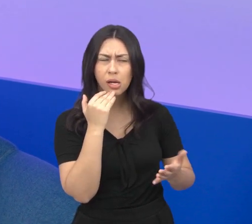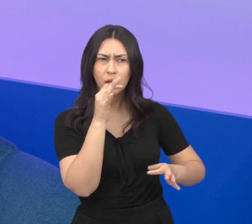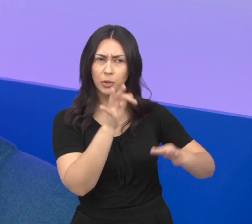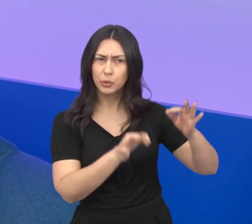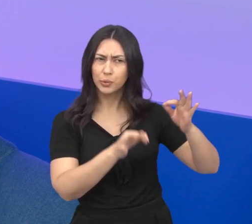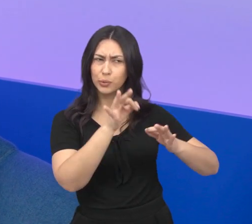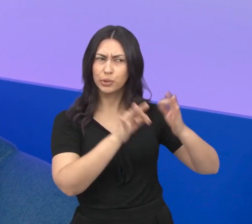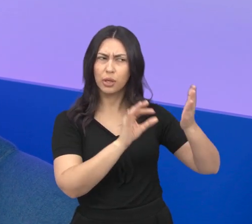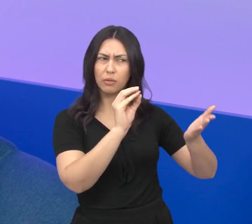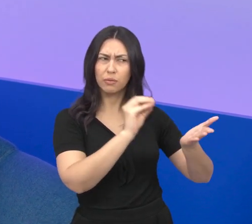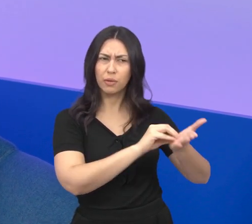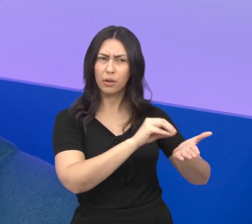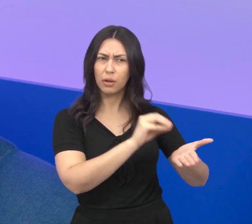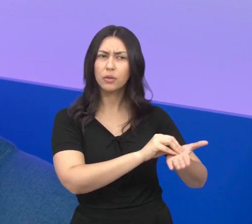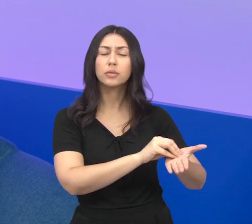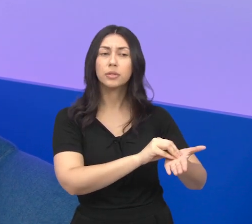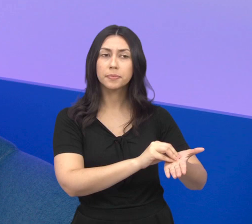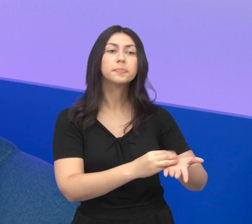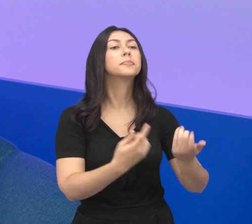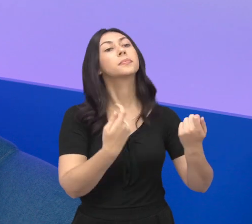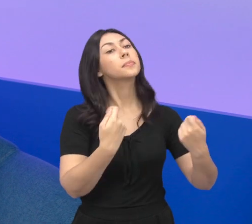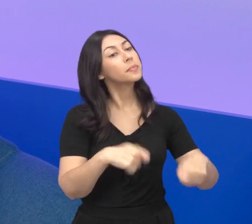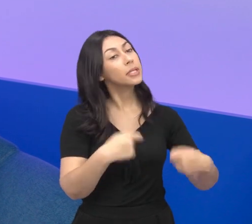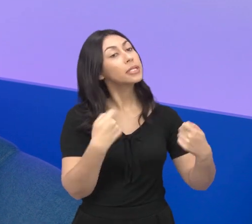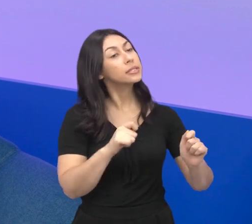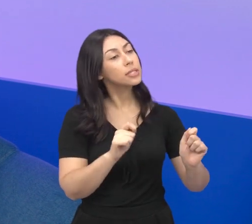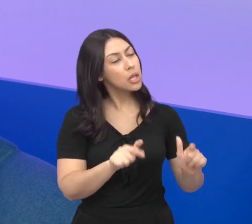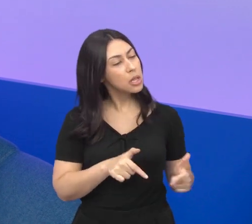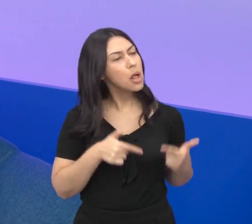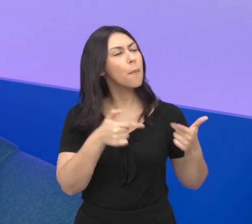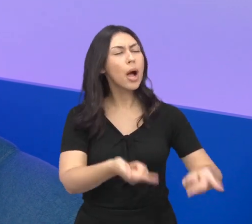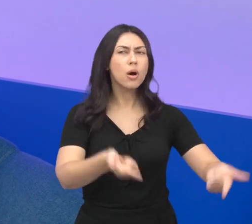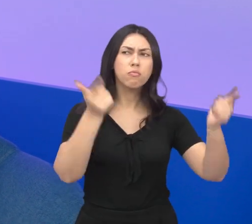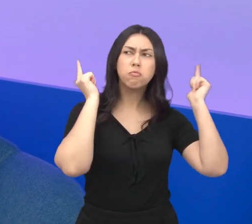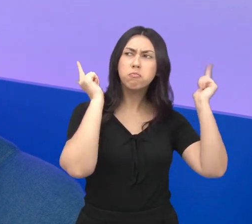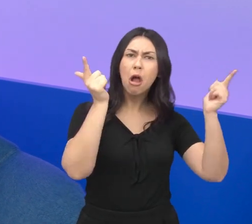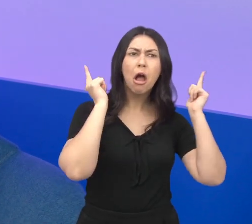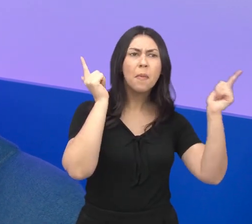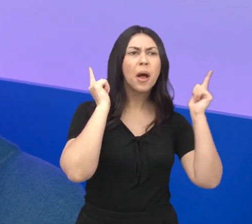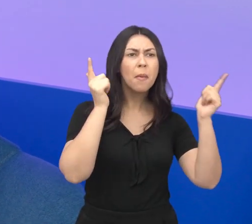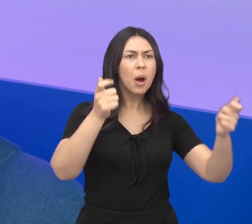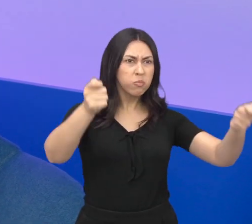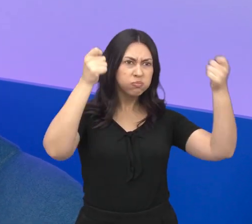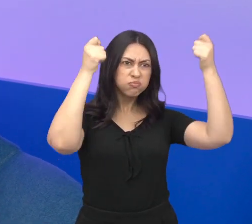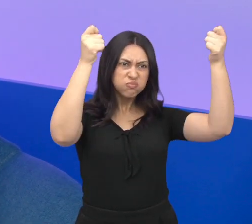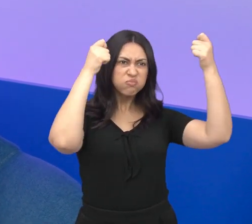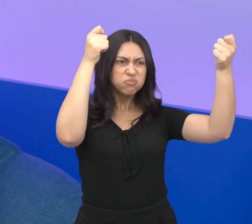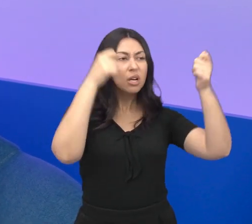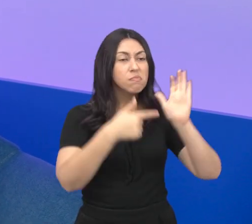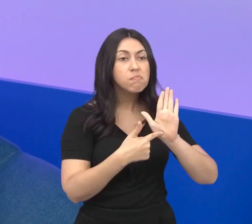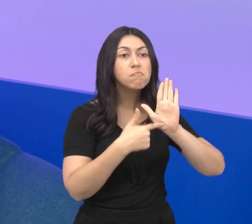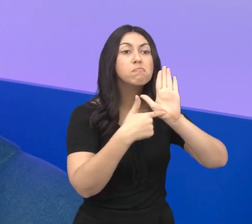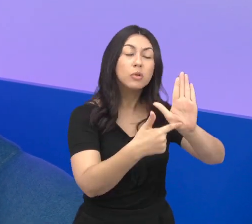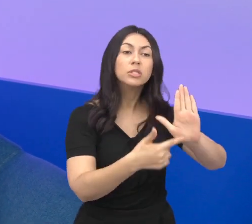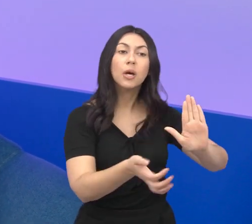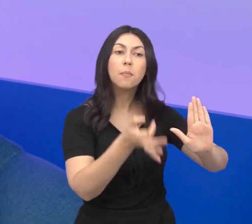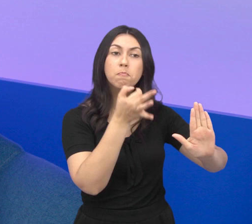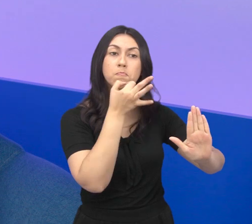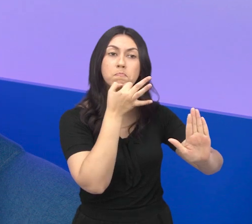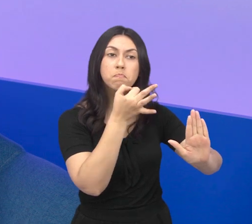justo, como correto para o nosso país, a gente precisa ir sim para as ruas e sim manifestar